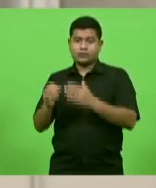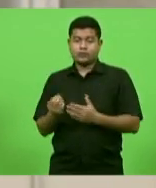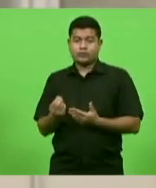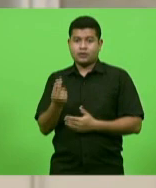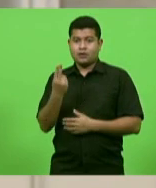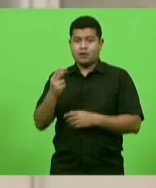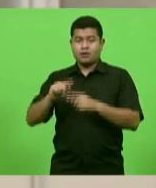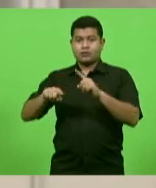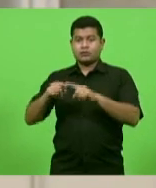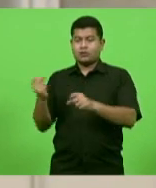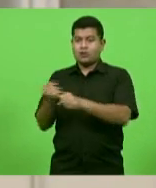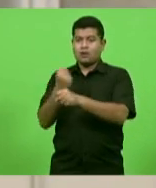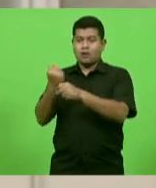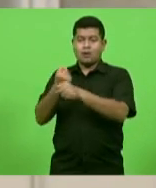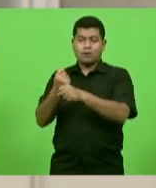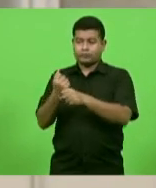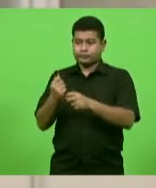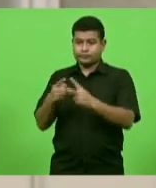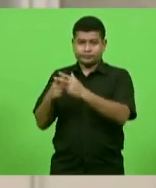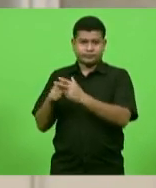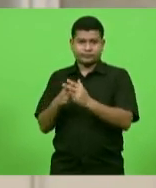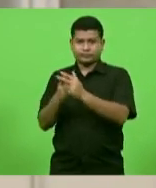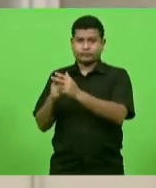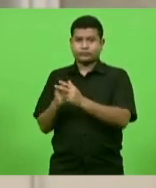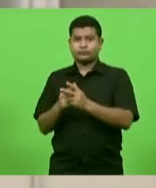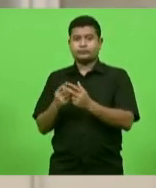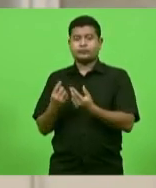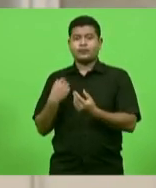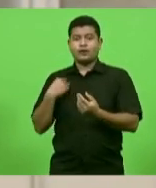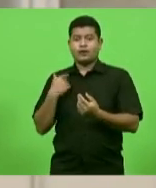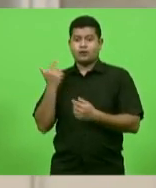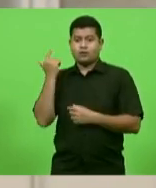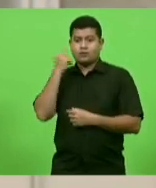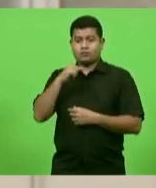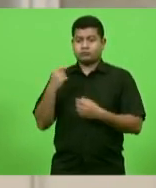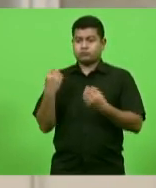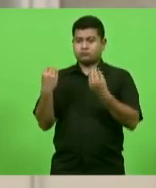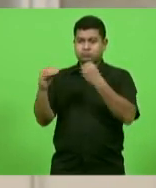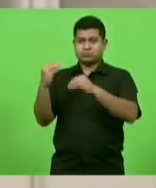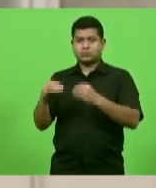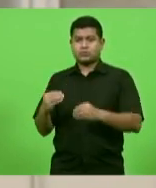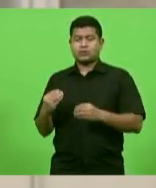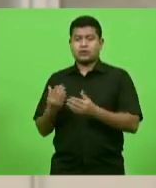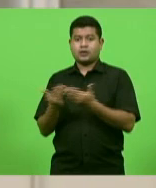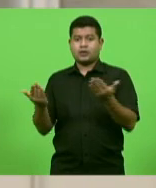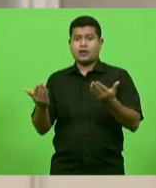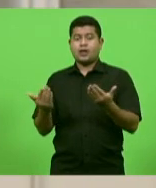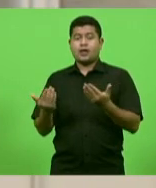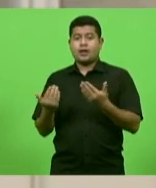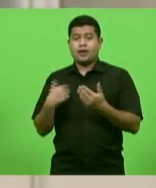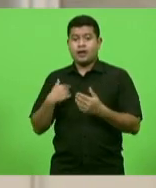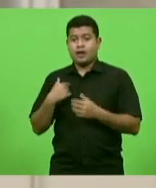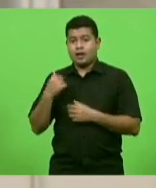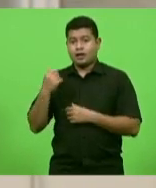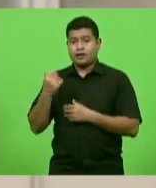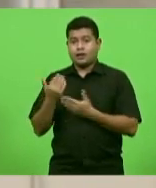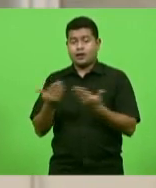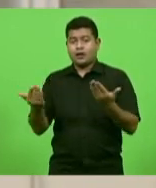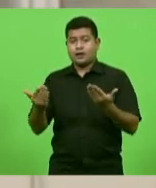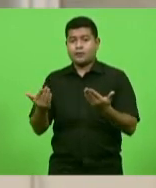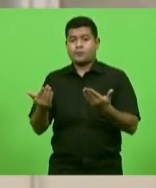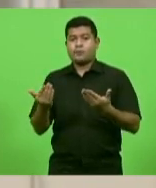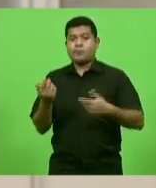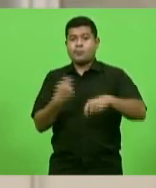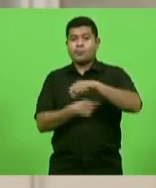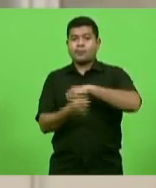execução de obras necessárias à efetivação de medidas de mitigação dos impactos sociais e econômicos